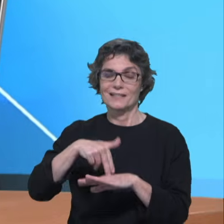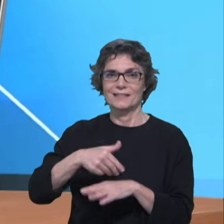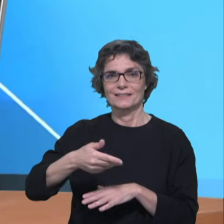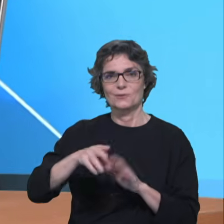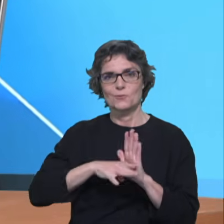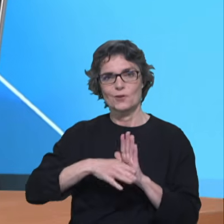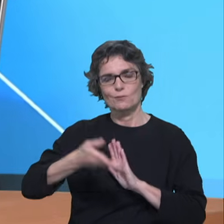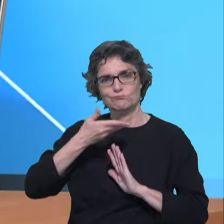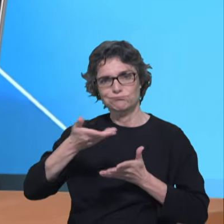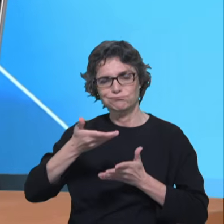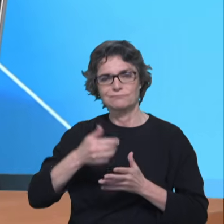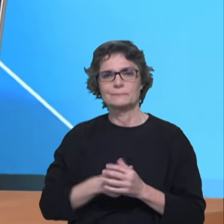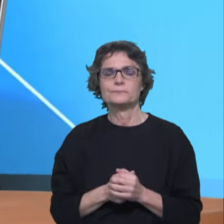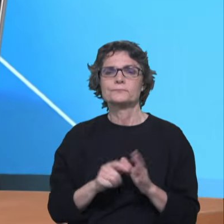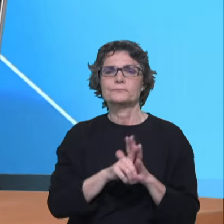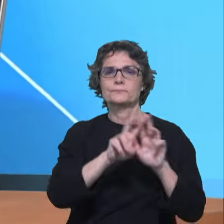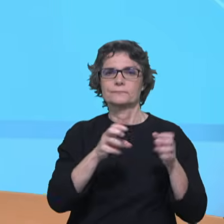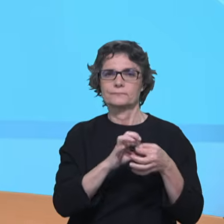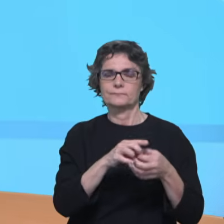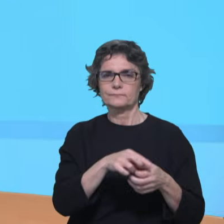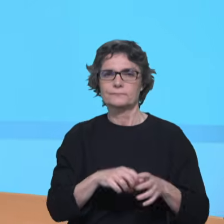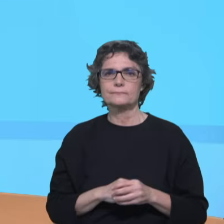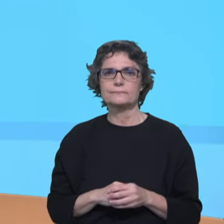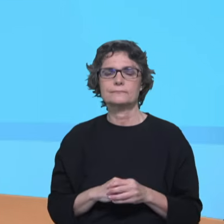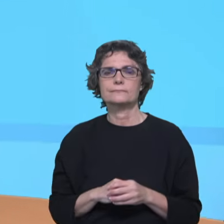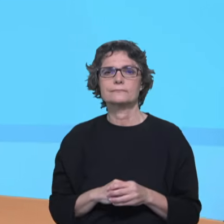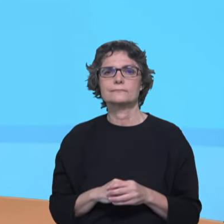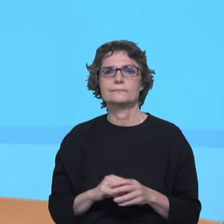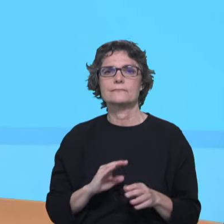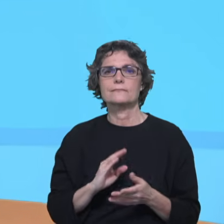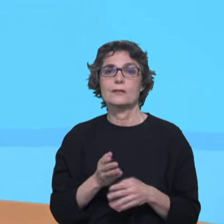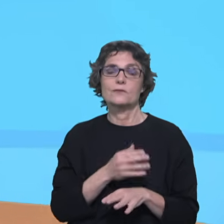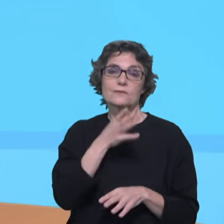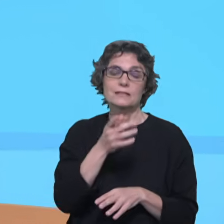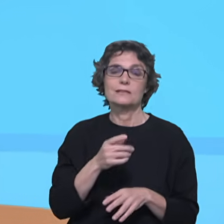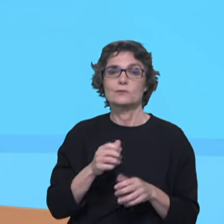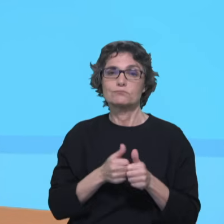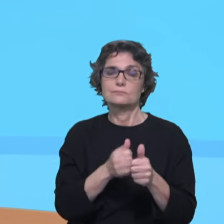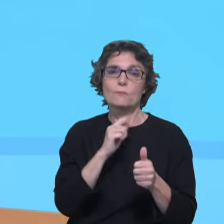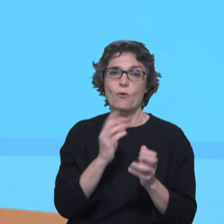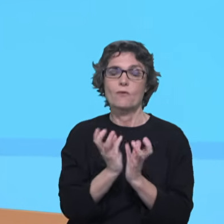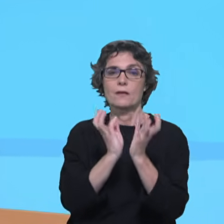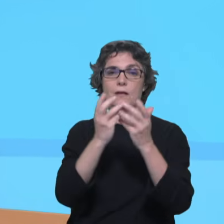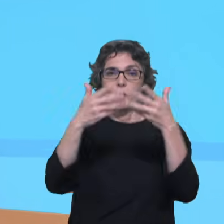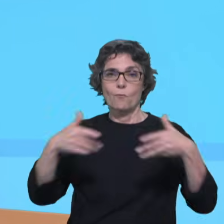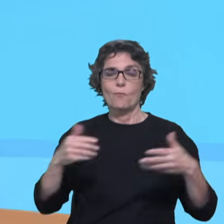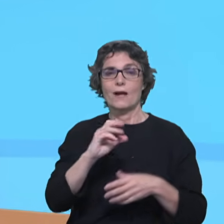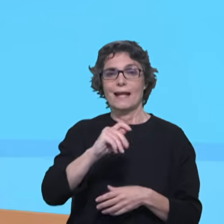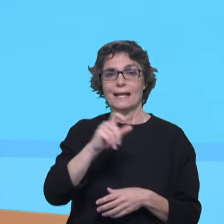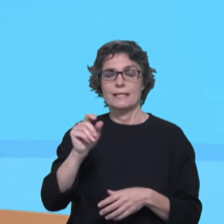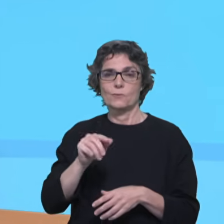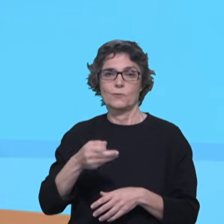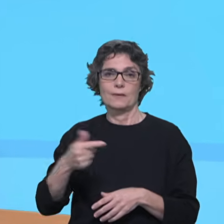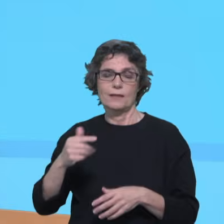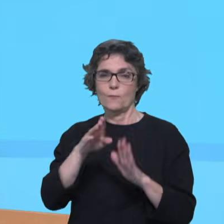da legislação laboral. E a terminar, convido a seguir o portal eclésia.pt, onde divulgamos este e os programas que